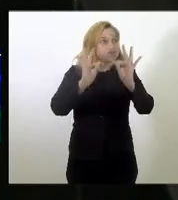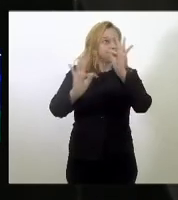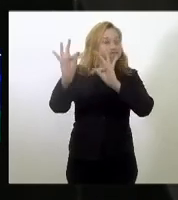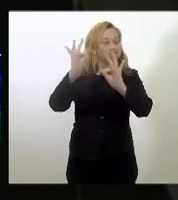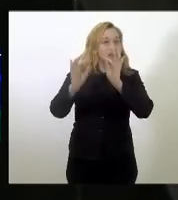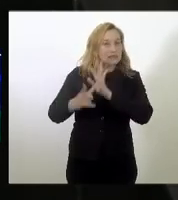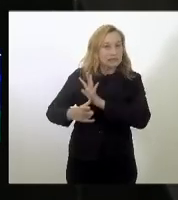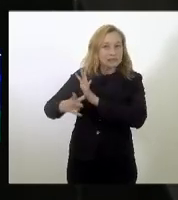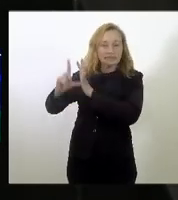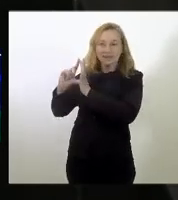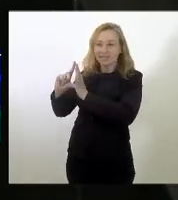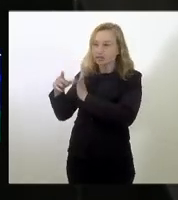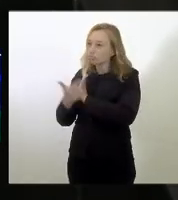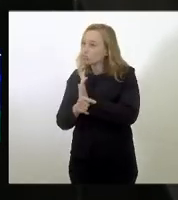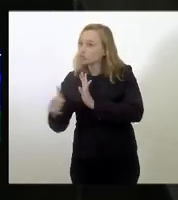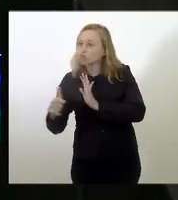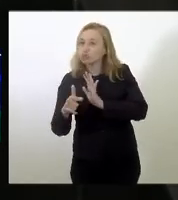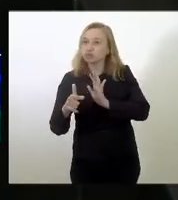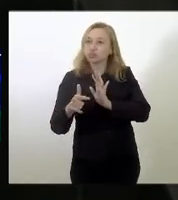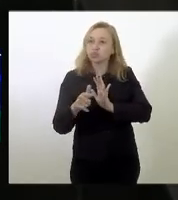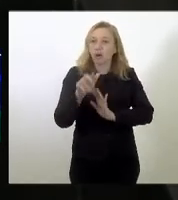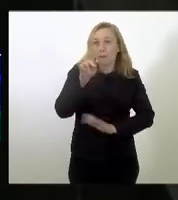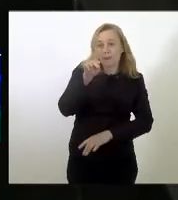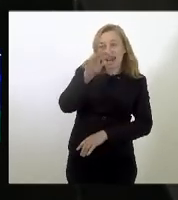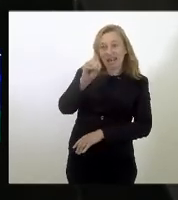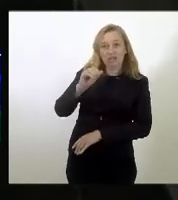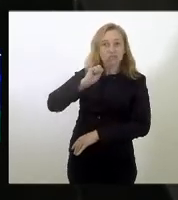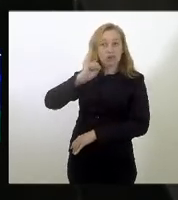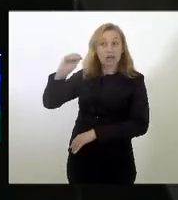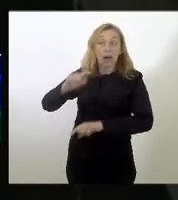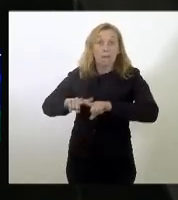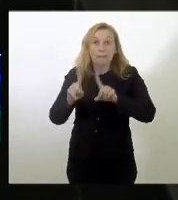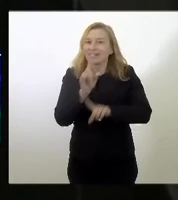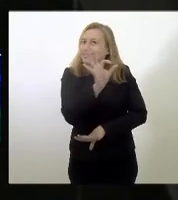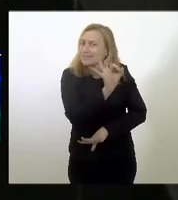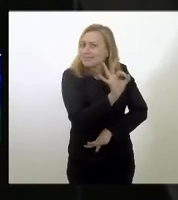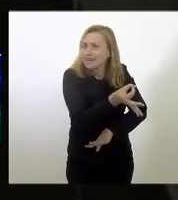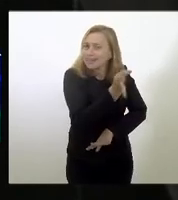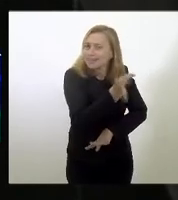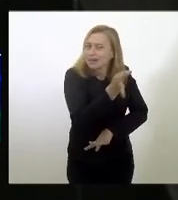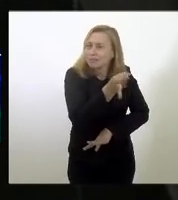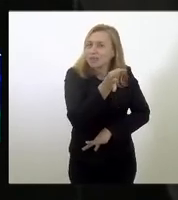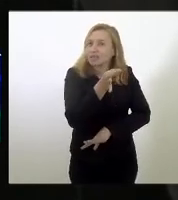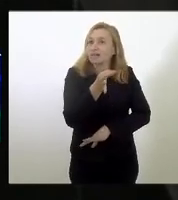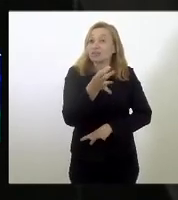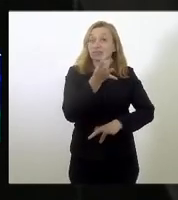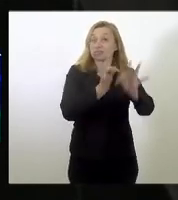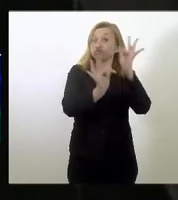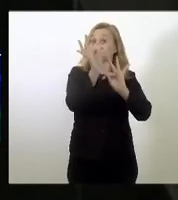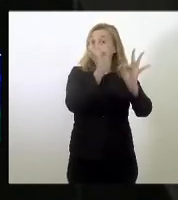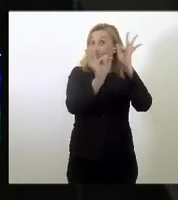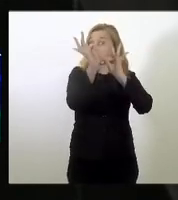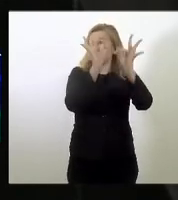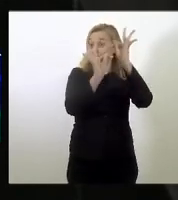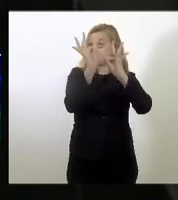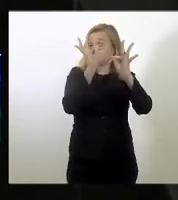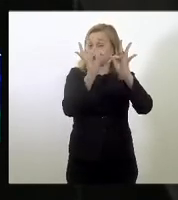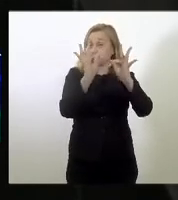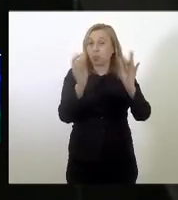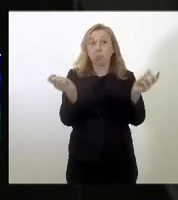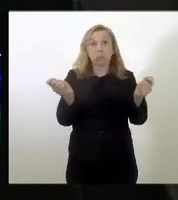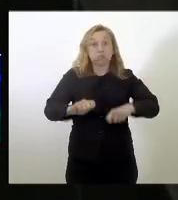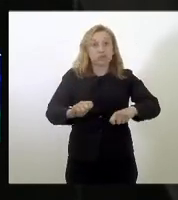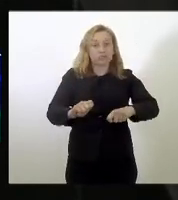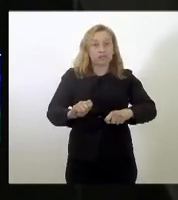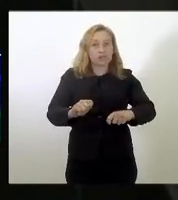não tínhamos no Palácio Tiradentes, mas, evidentemente, esses recursos tecnológicos, toda a